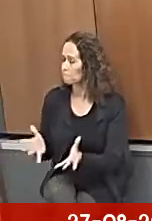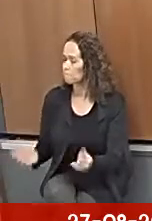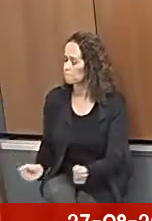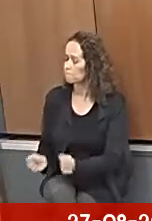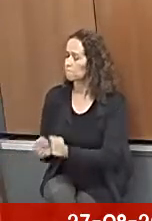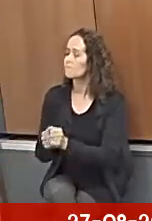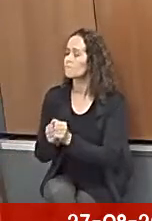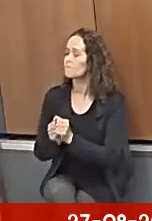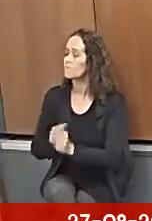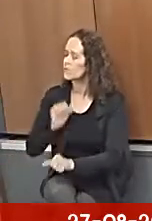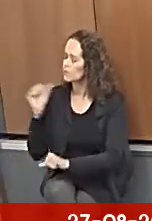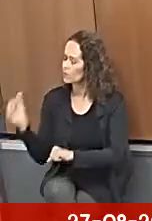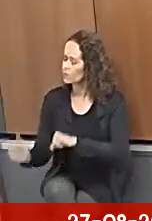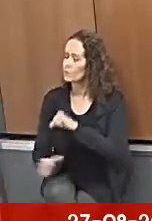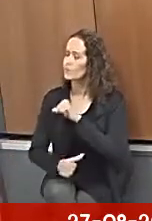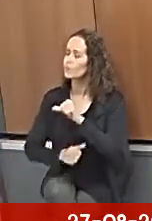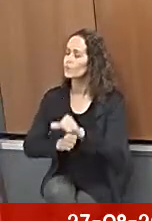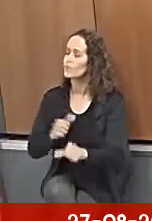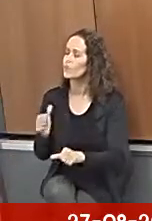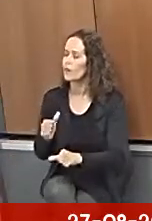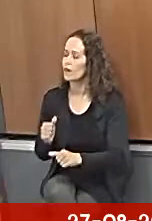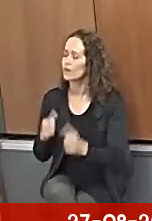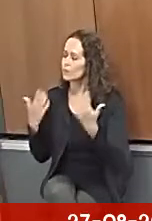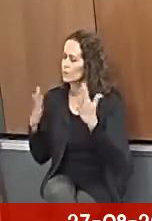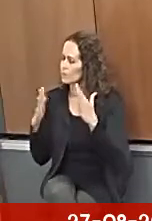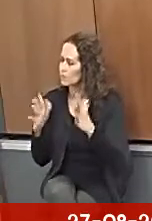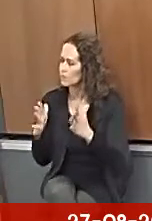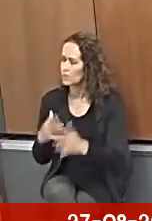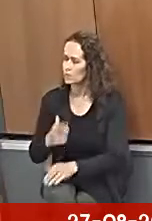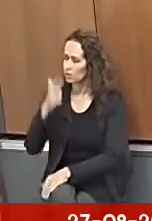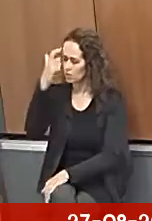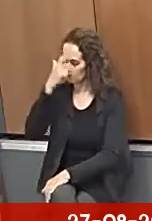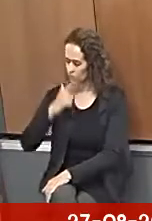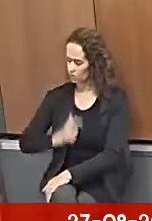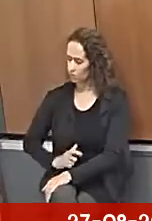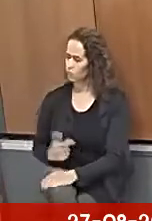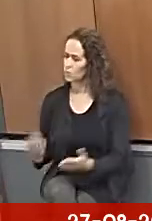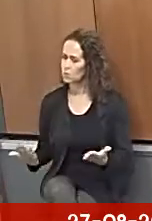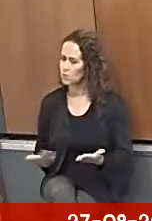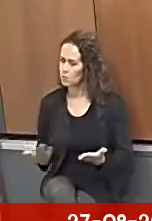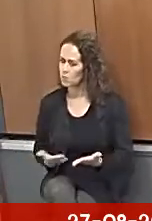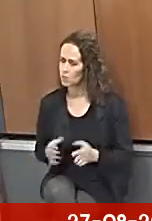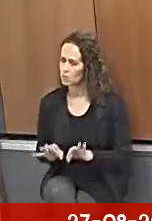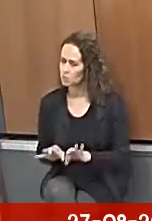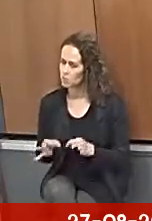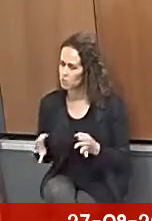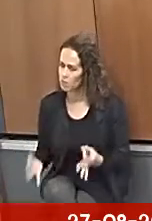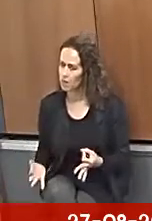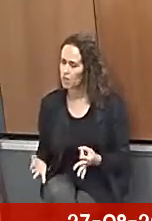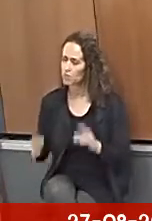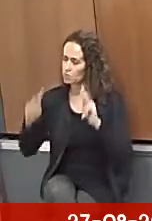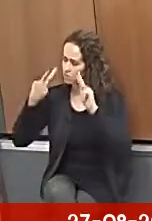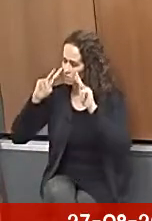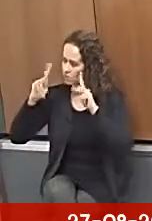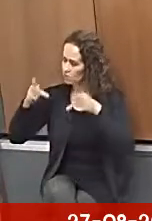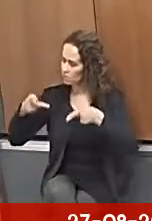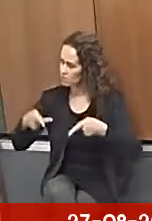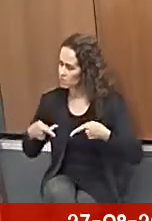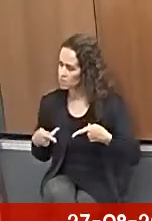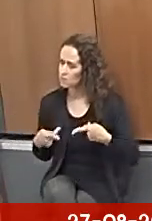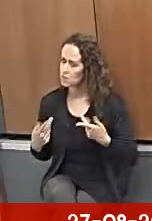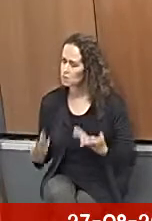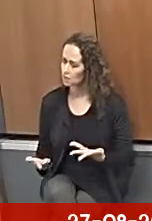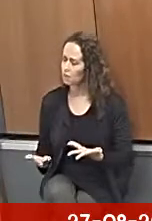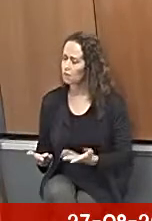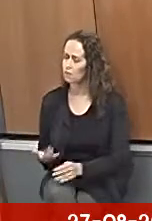aquilo que precisa ser mudado quero parabenizar pela sua postura aqui hoje uma postura de humildade de reconhecer sua fala